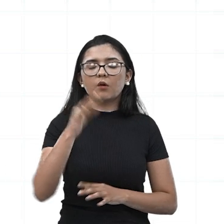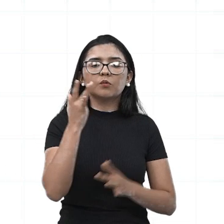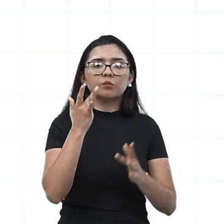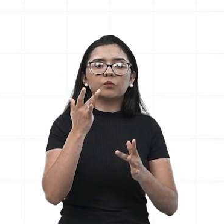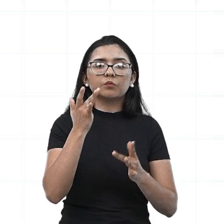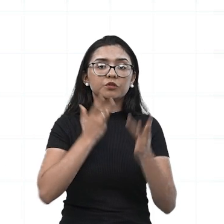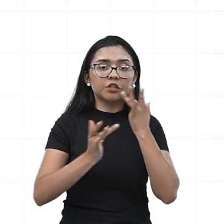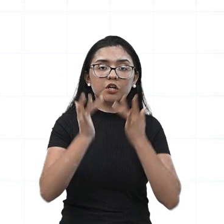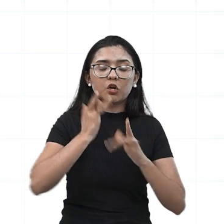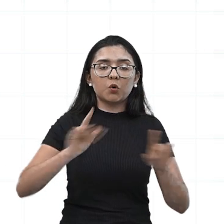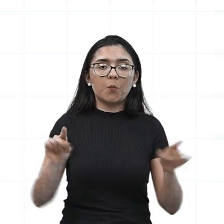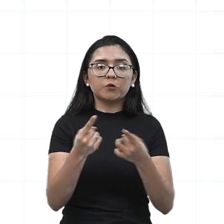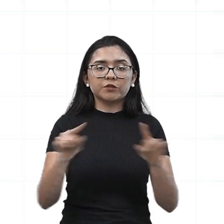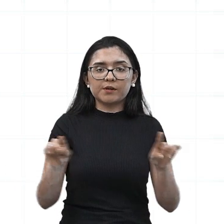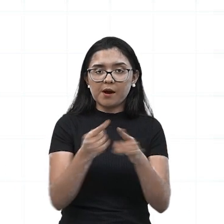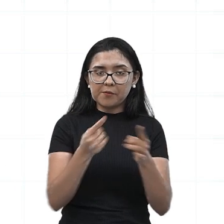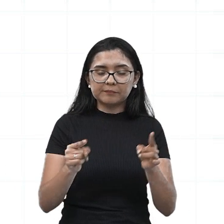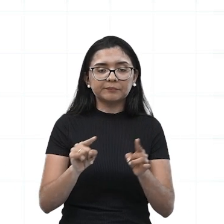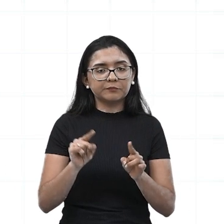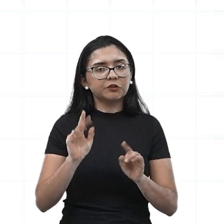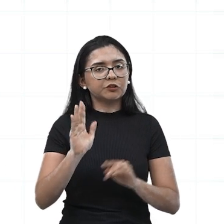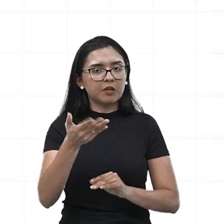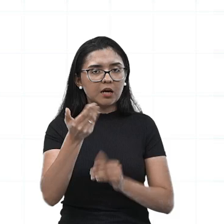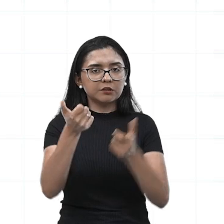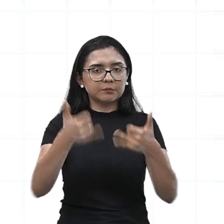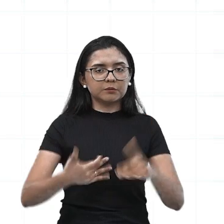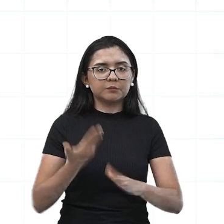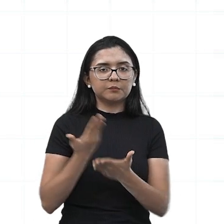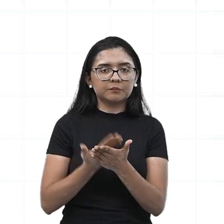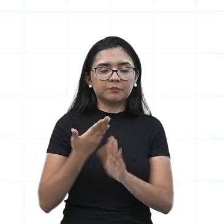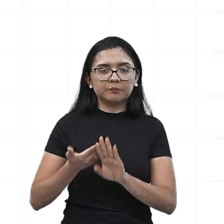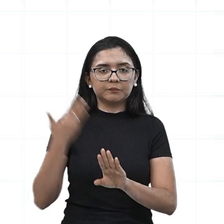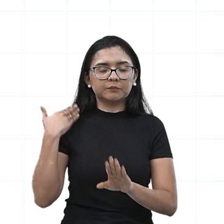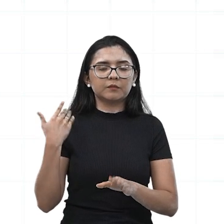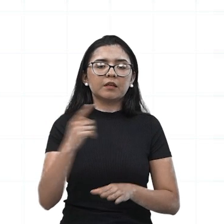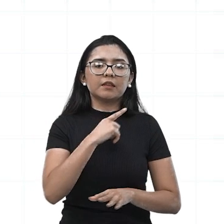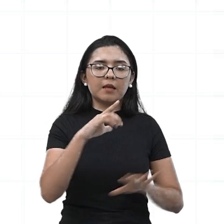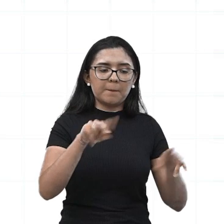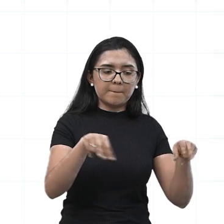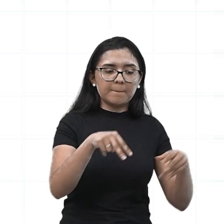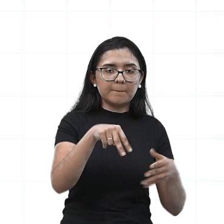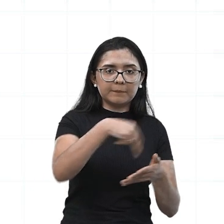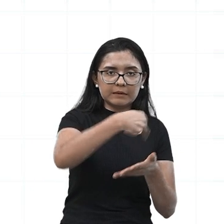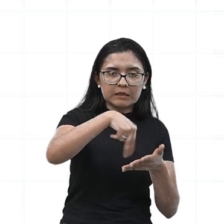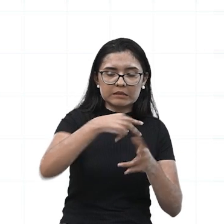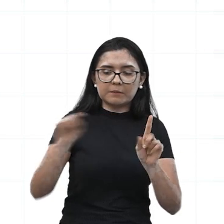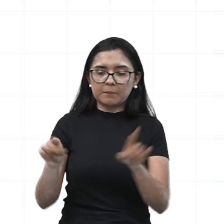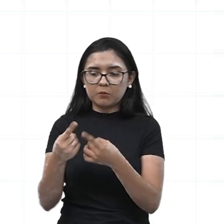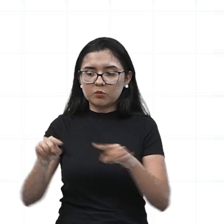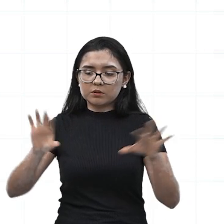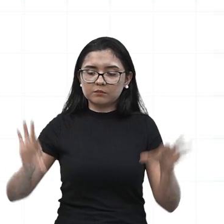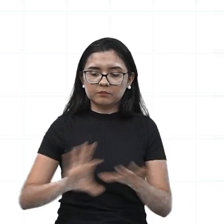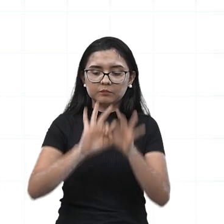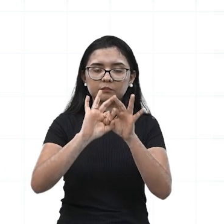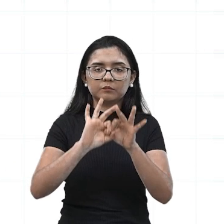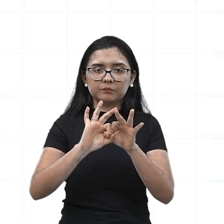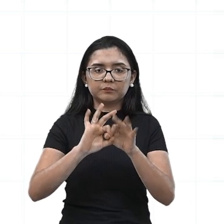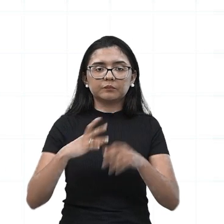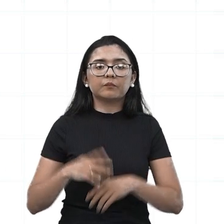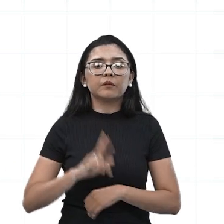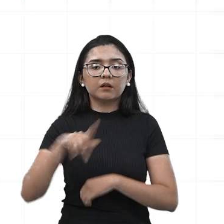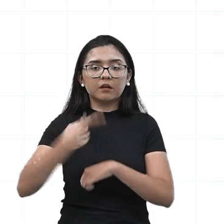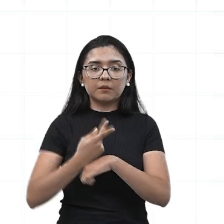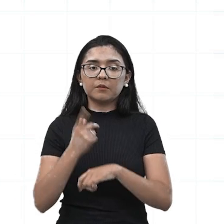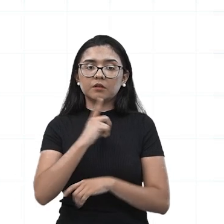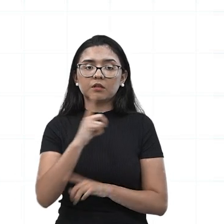nós já falamos em outras aulas, que ele é composto de música, de dança, certo? Depois nós